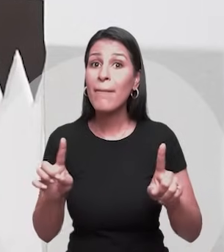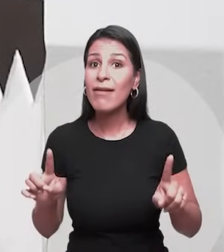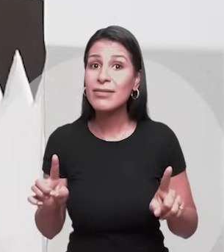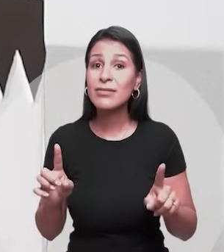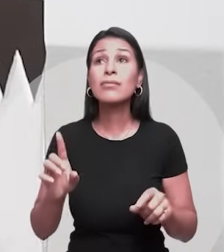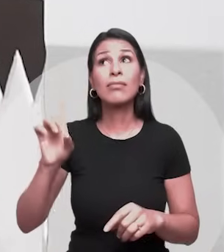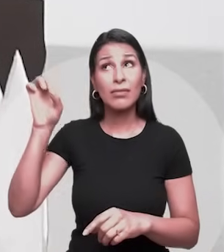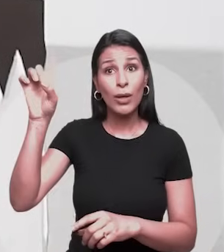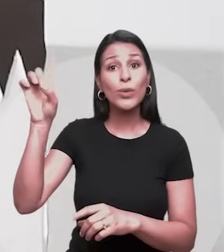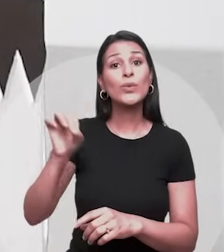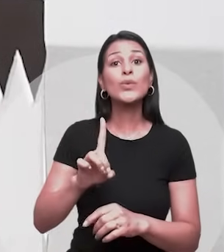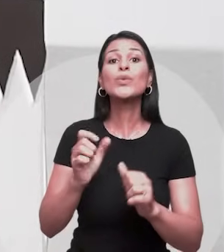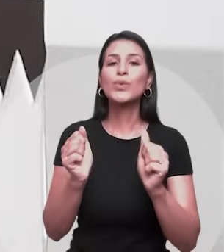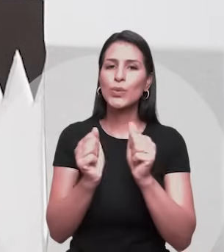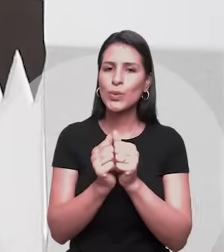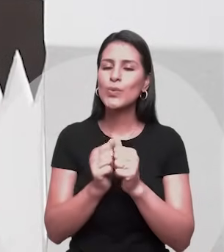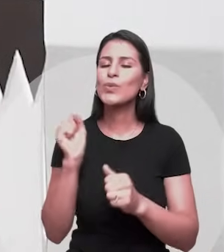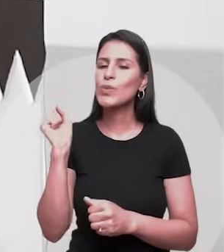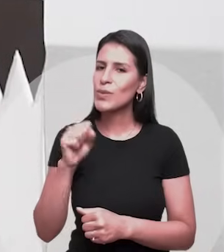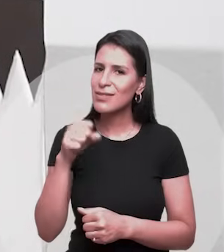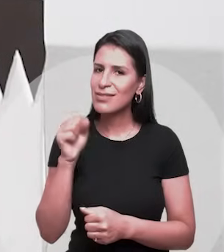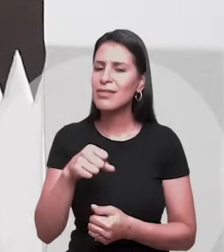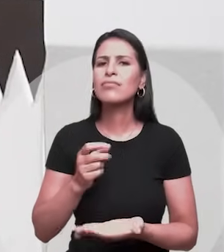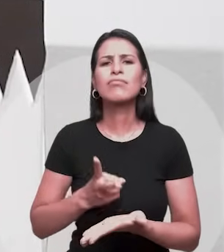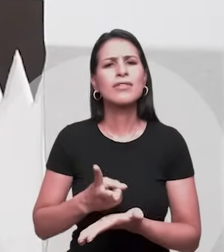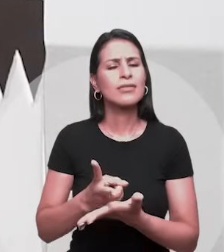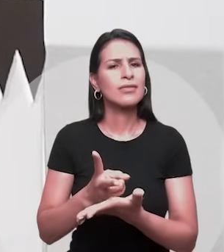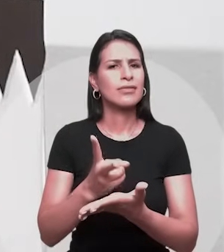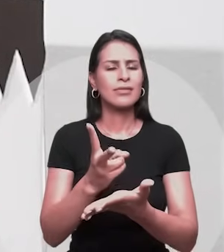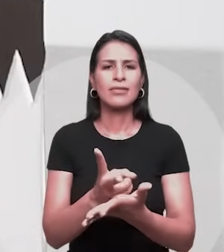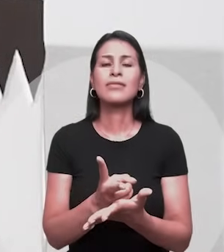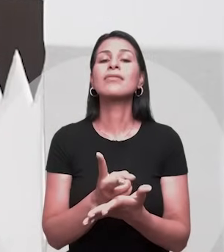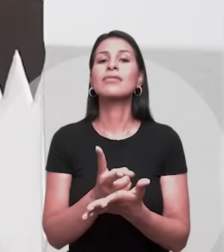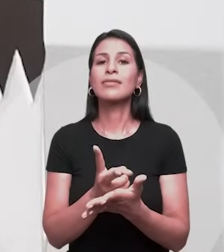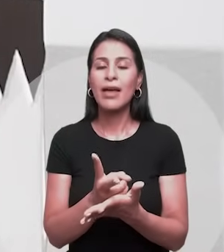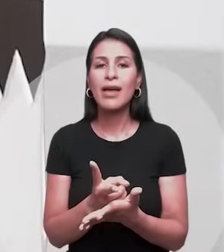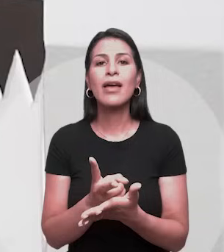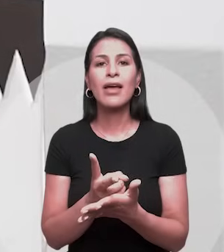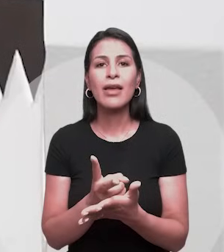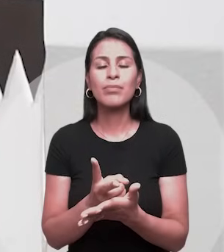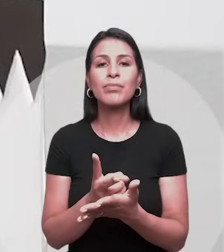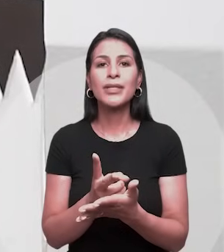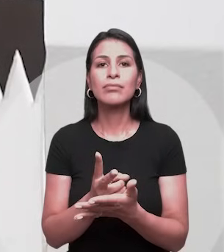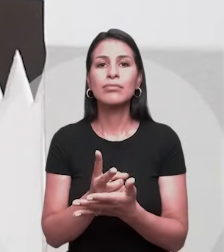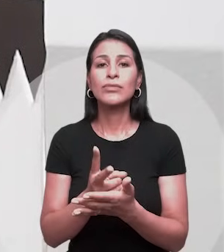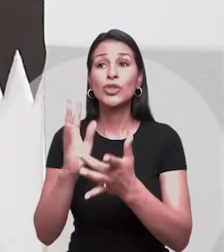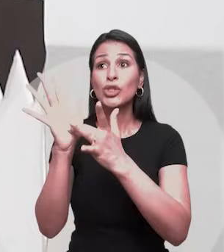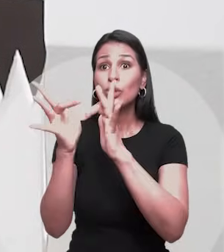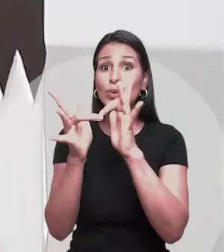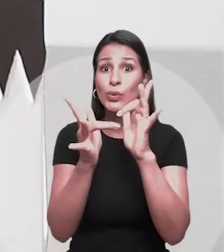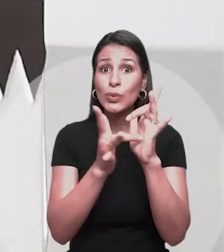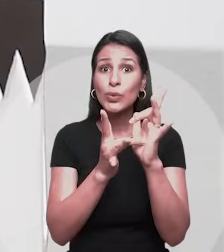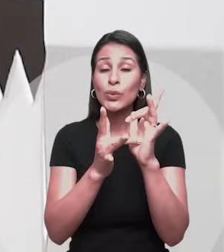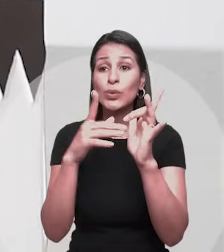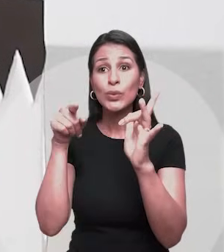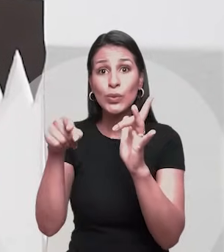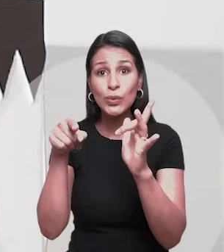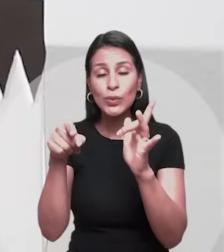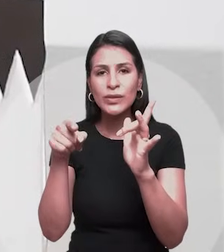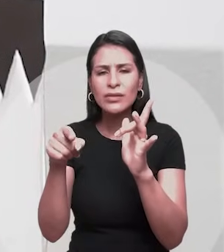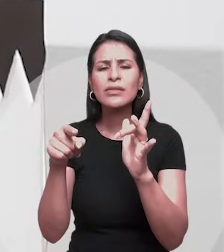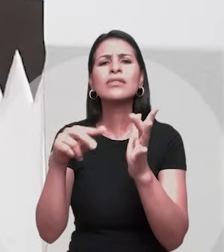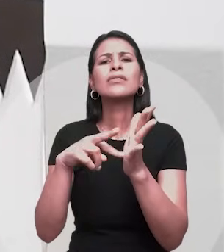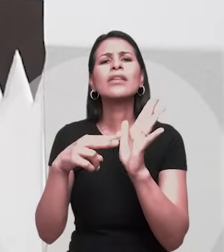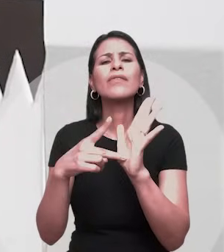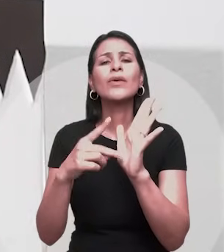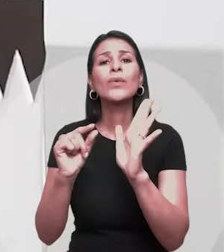Deus está presente entre nós. Revelado em Cristo Jesus, Ele é Deus conosco e Ele nos